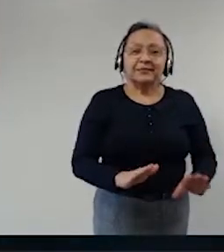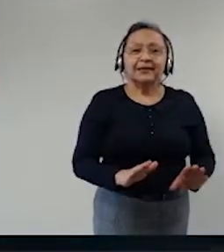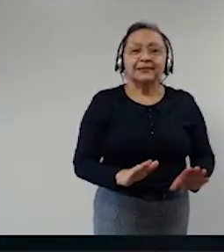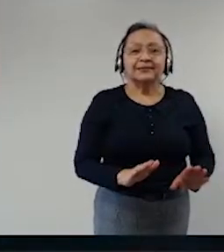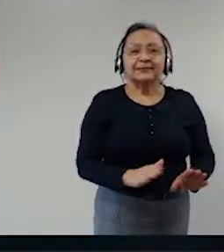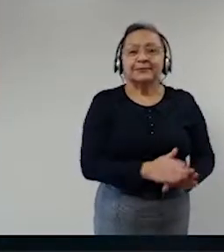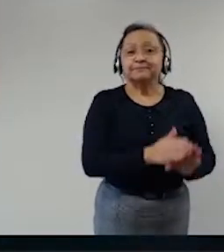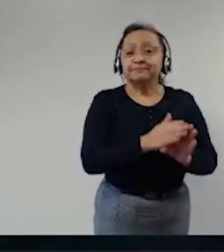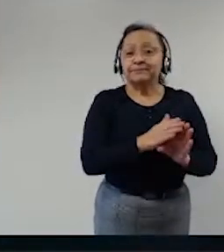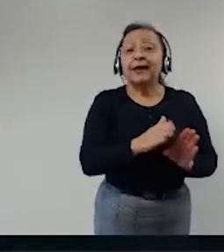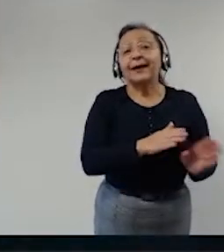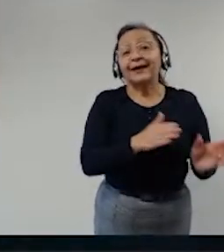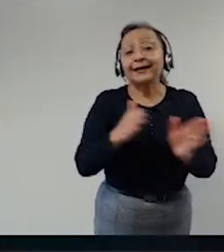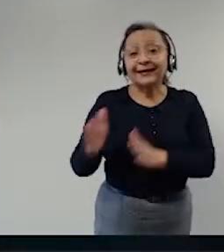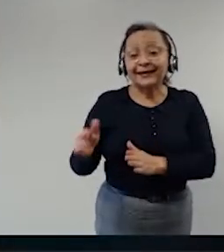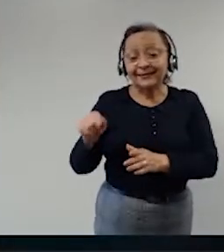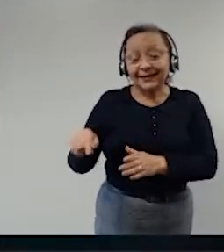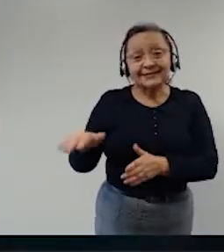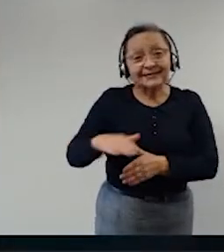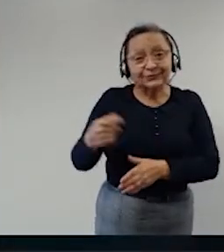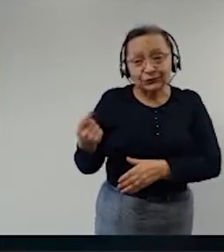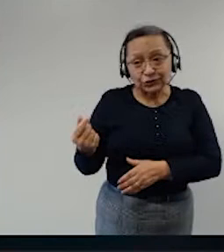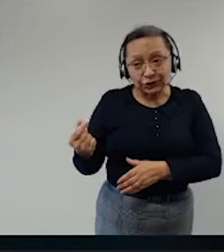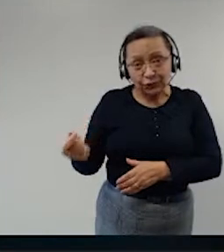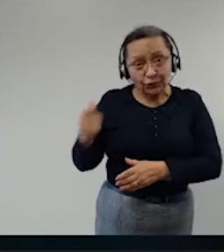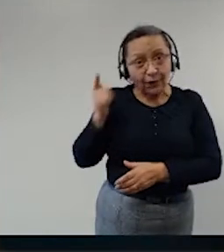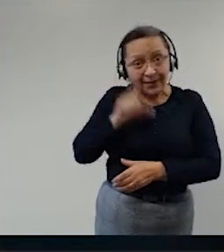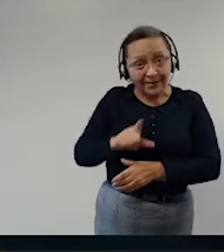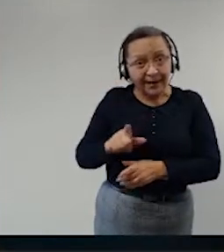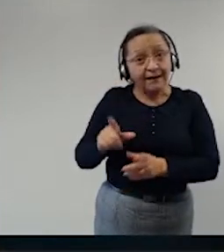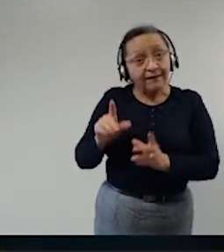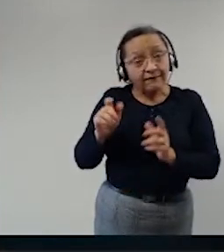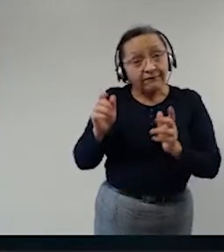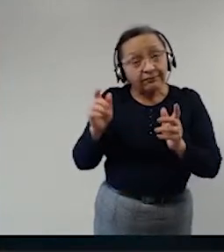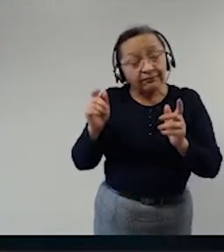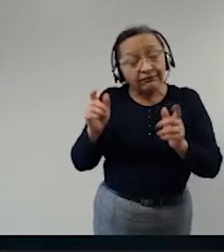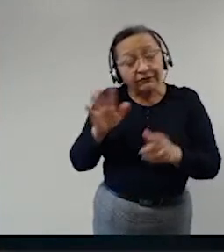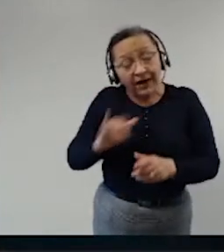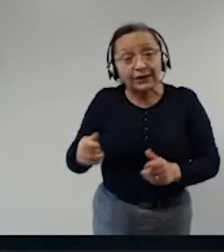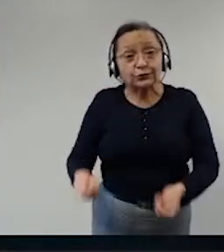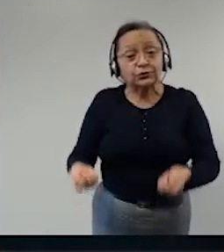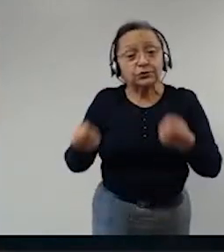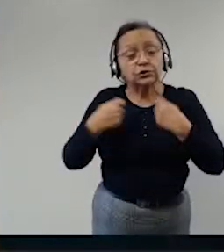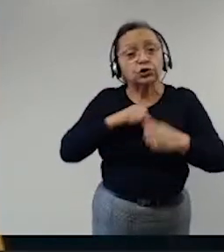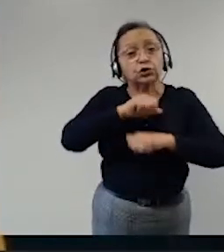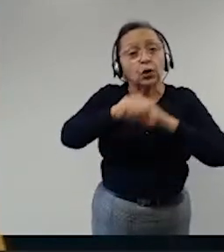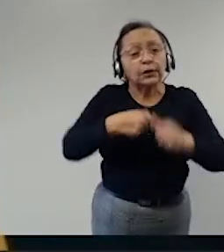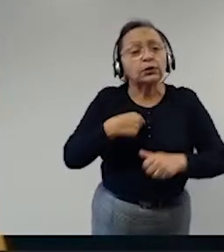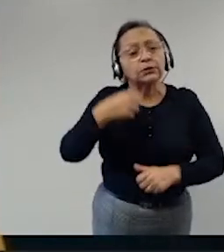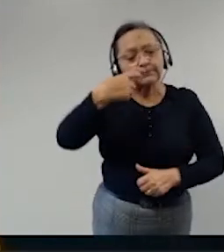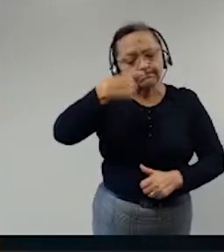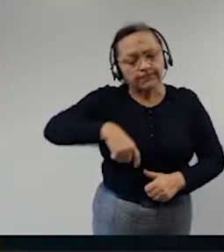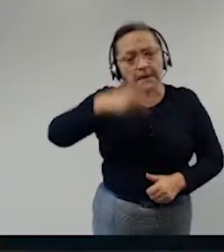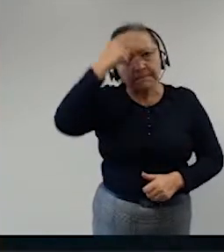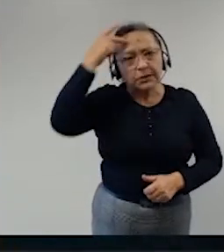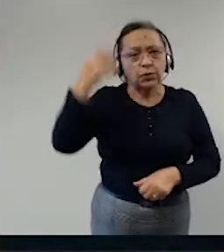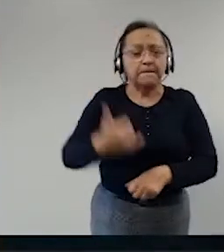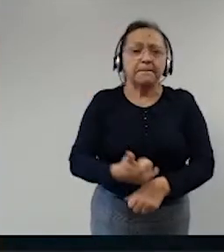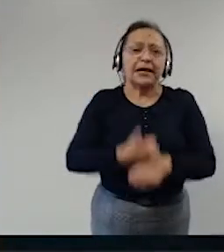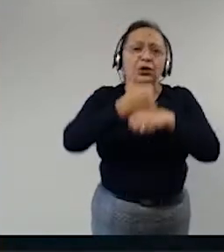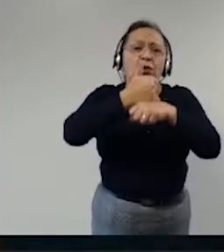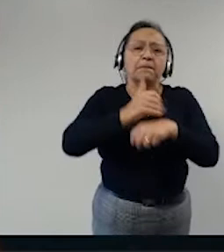questão capital, isso vai nos tornar e vai fazer com que nós sejamos pessoas melhores, com que a gente